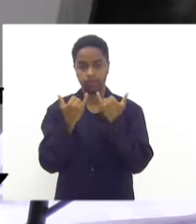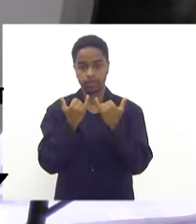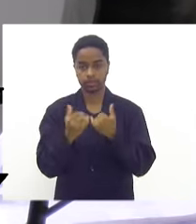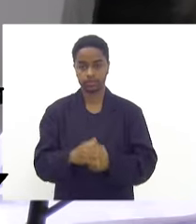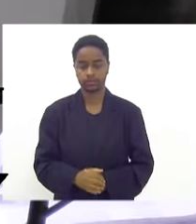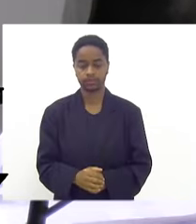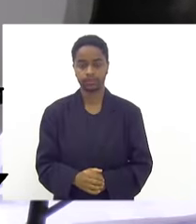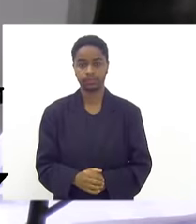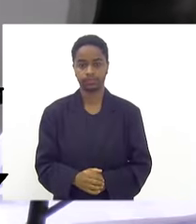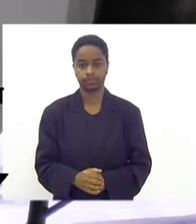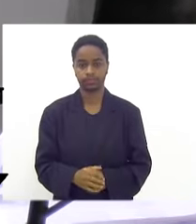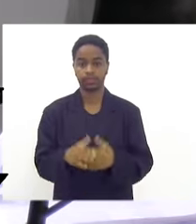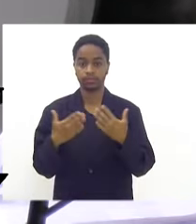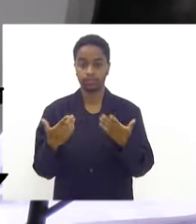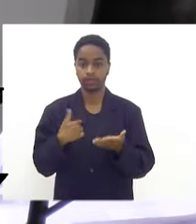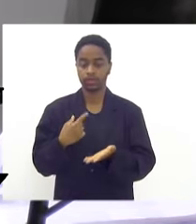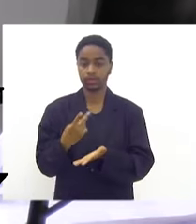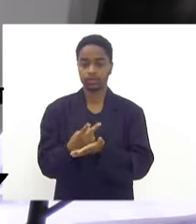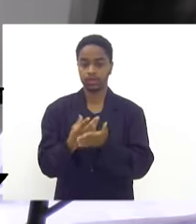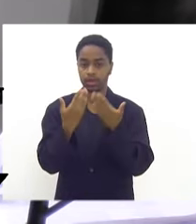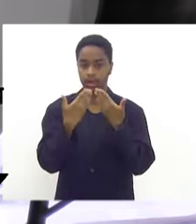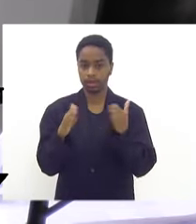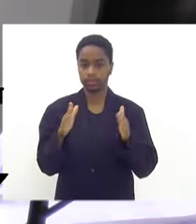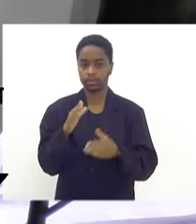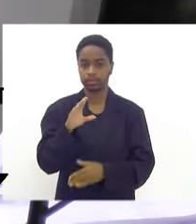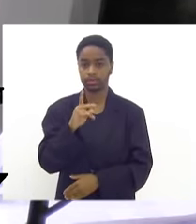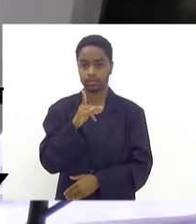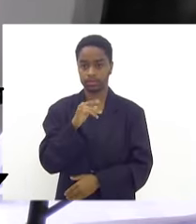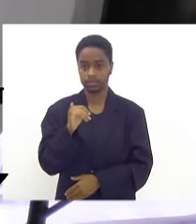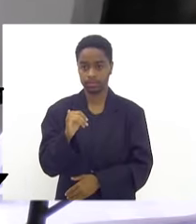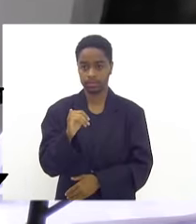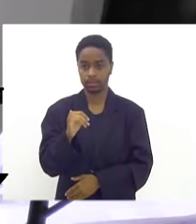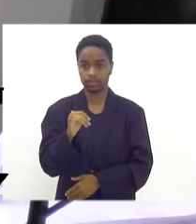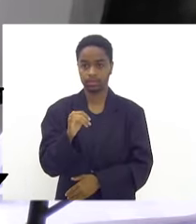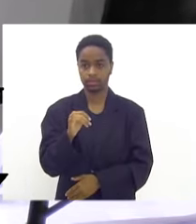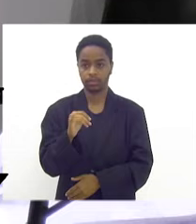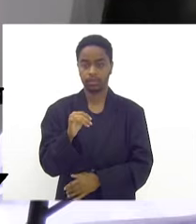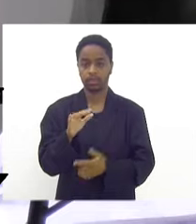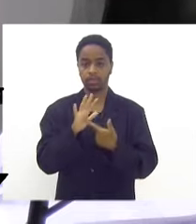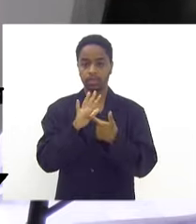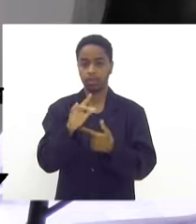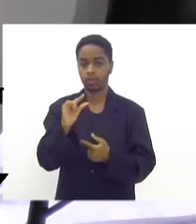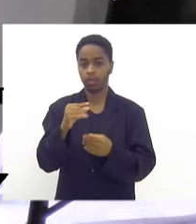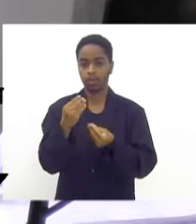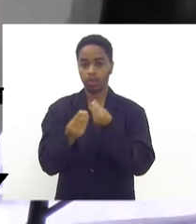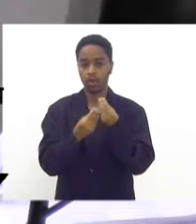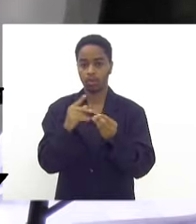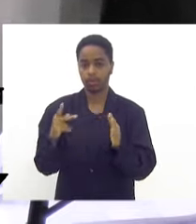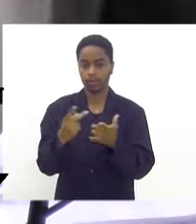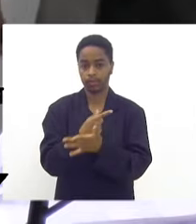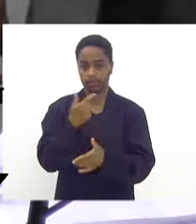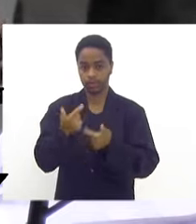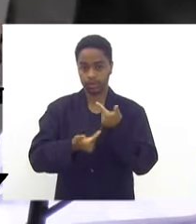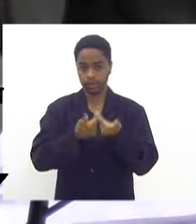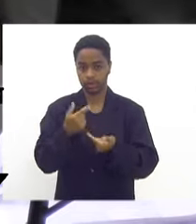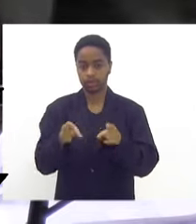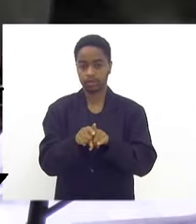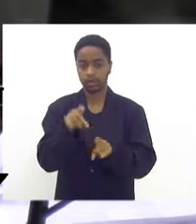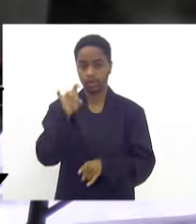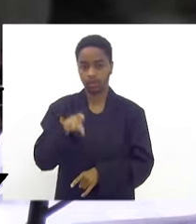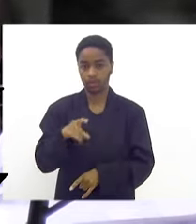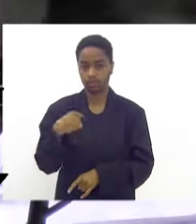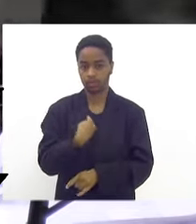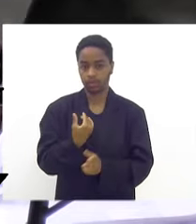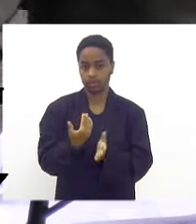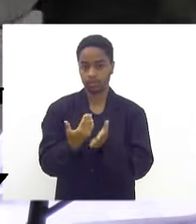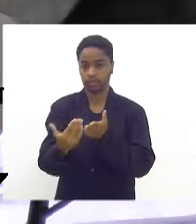então eu sempre abro na CPI falando um pouco de como tá sendo feito o trabalho e por onde nós iniciamos lá